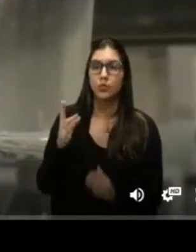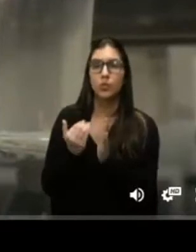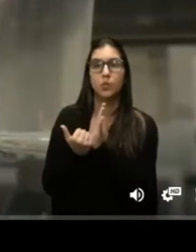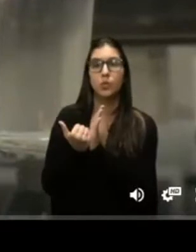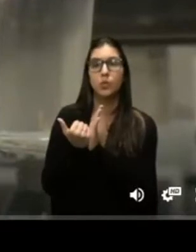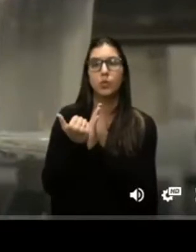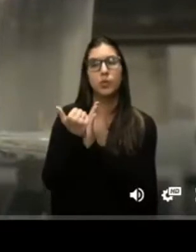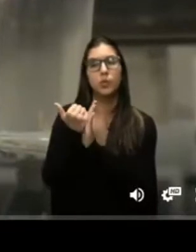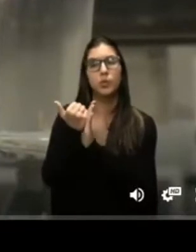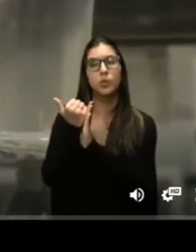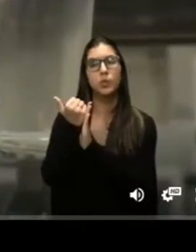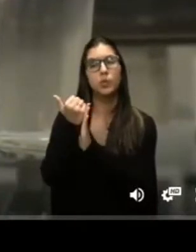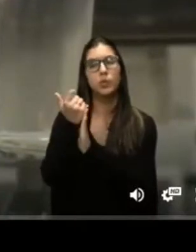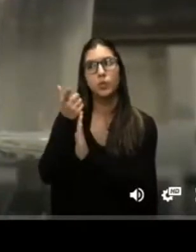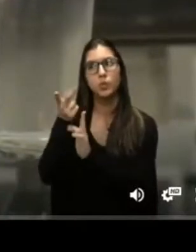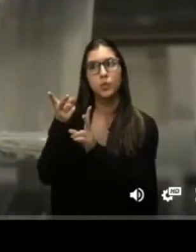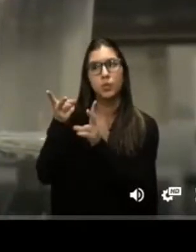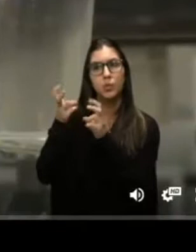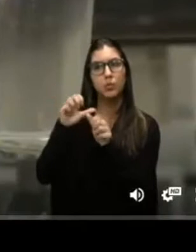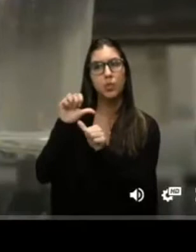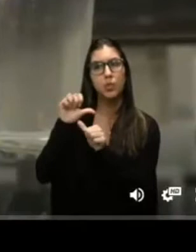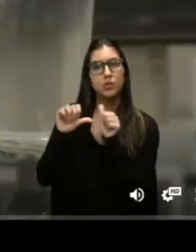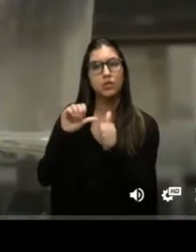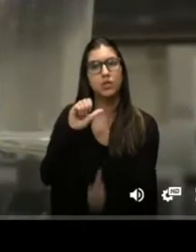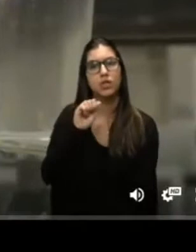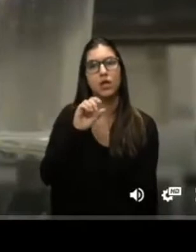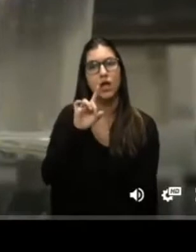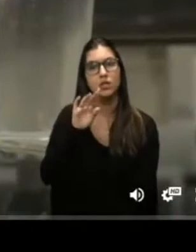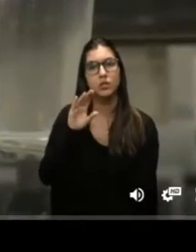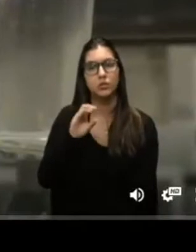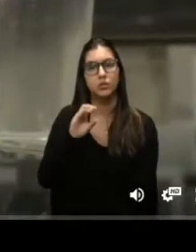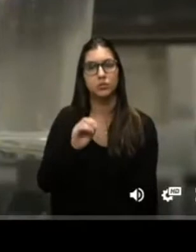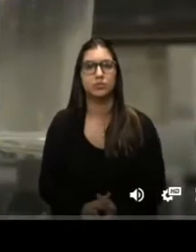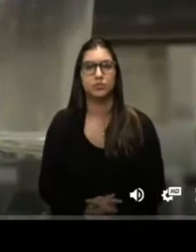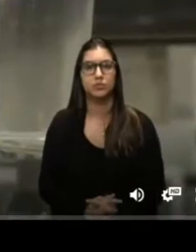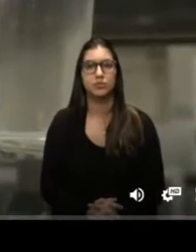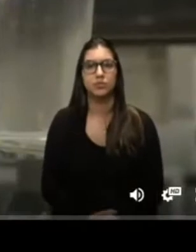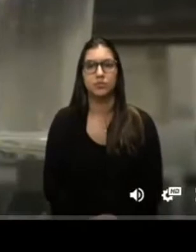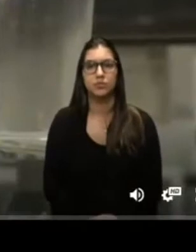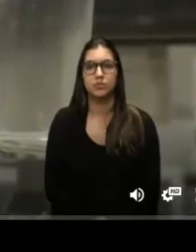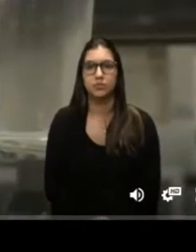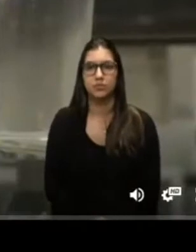observando, então, a mudança do ácido salicílico.